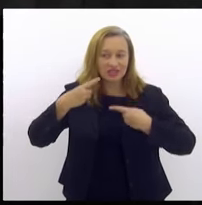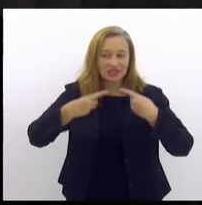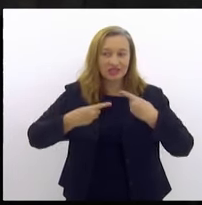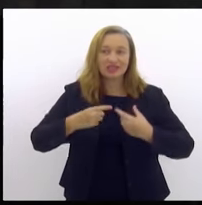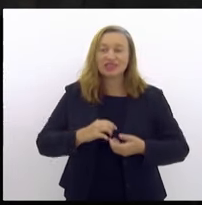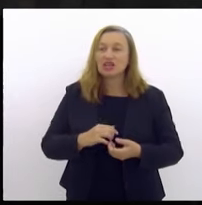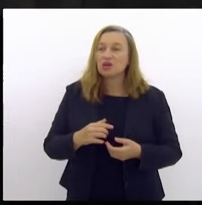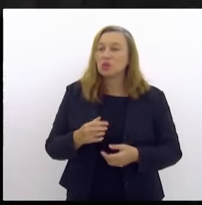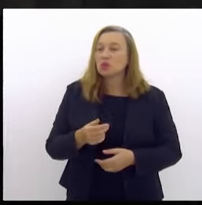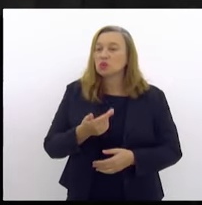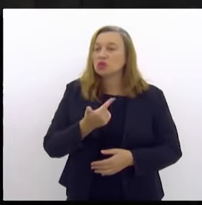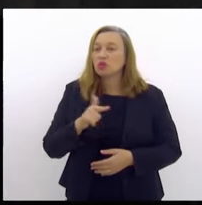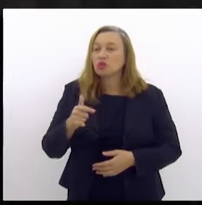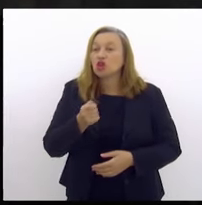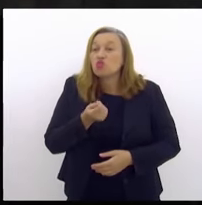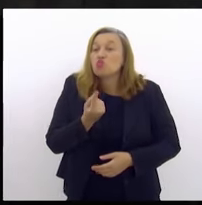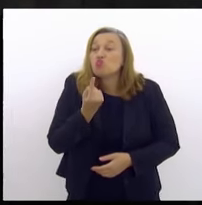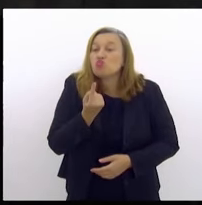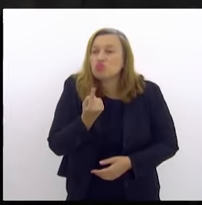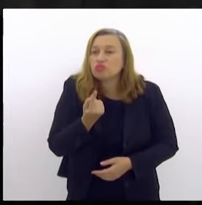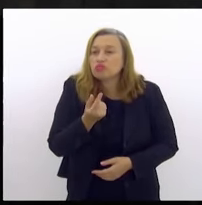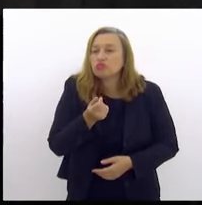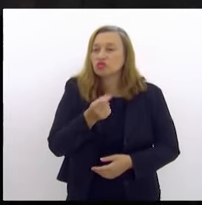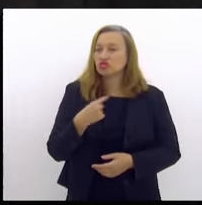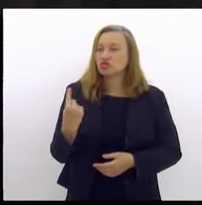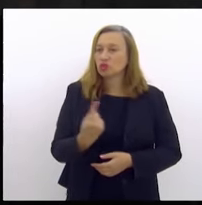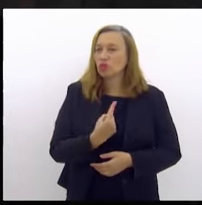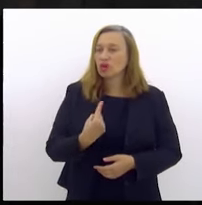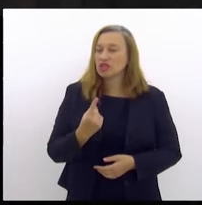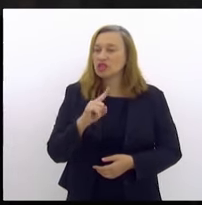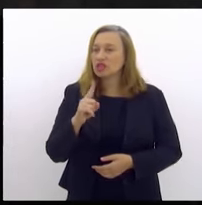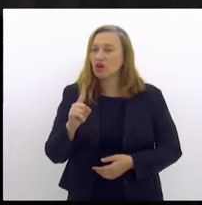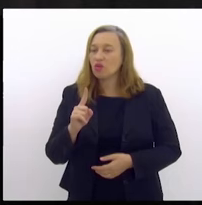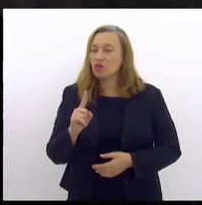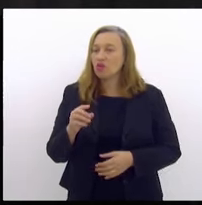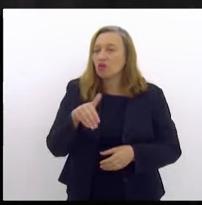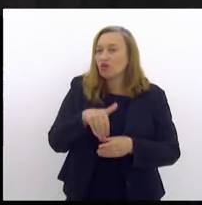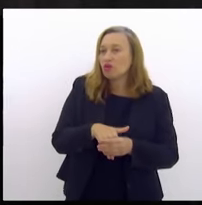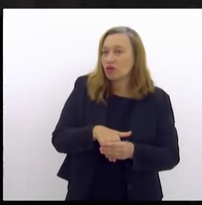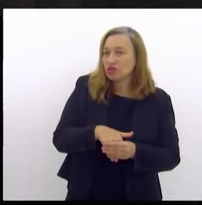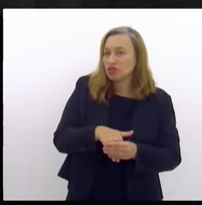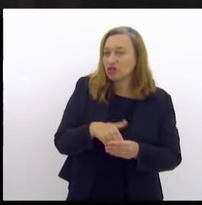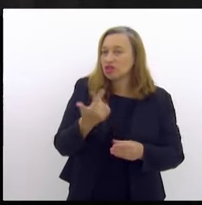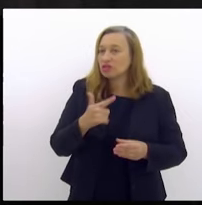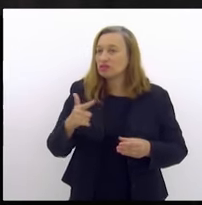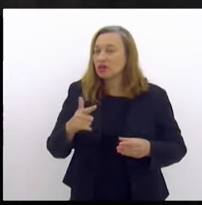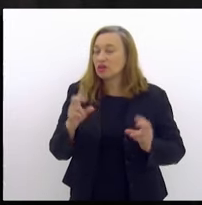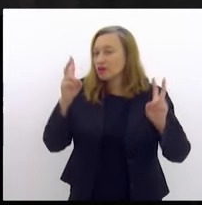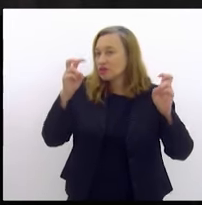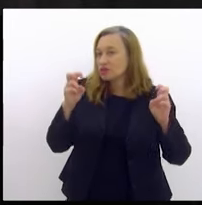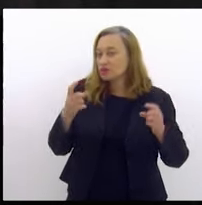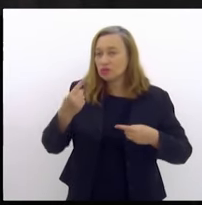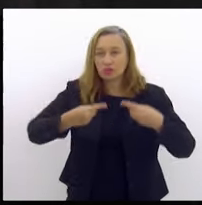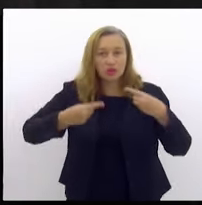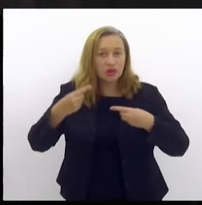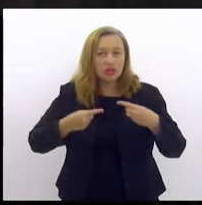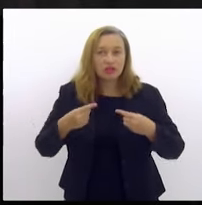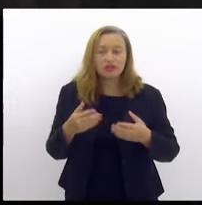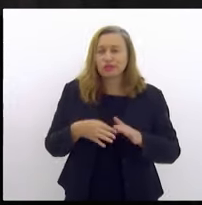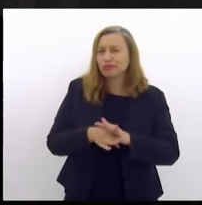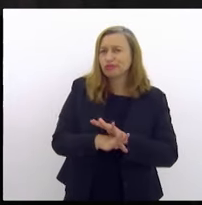de nós que não vote e o nosso voto não tem um componente político. Eu costumo dizer